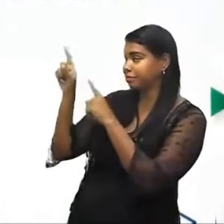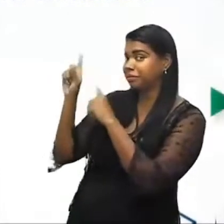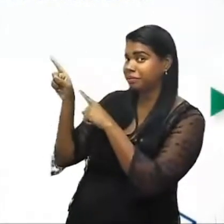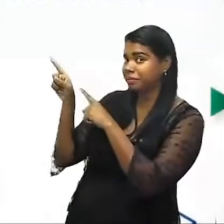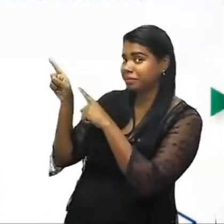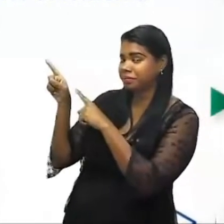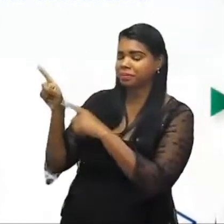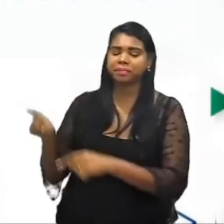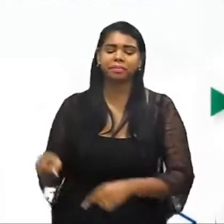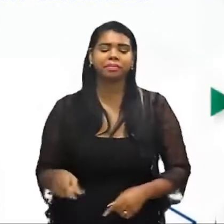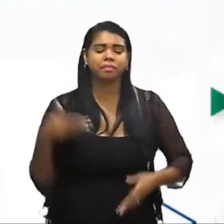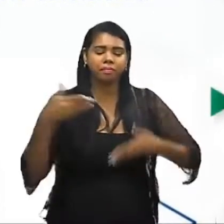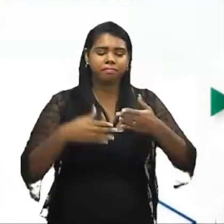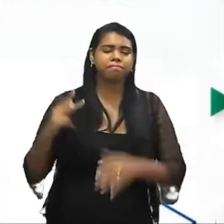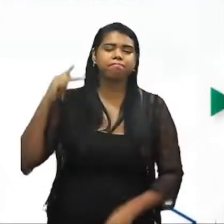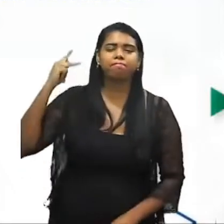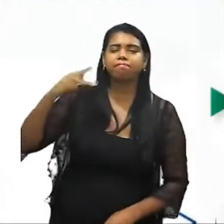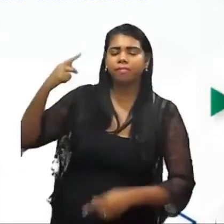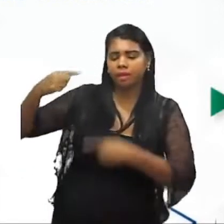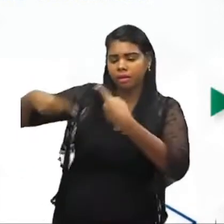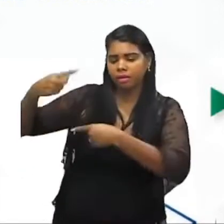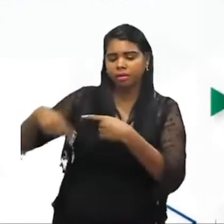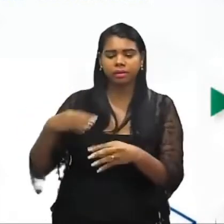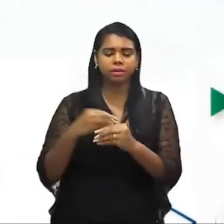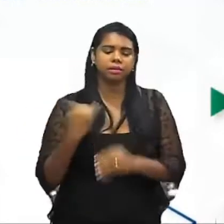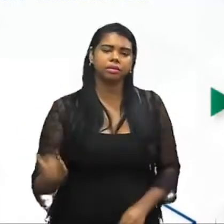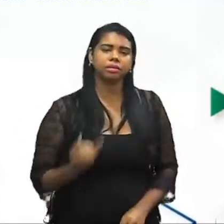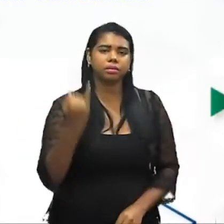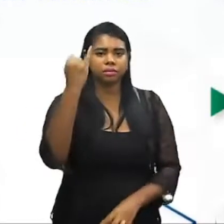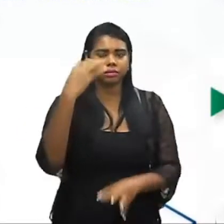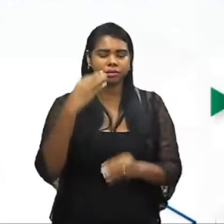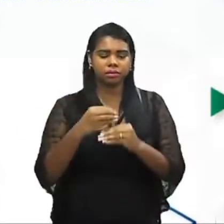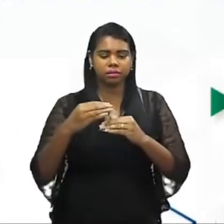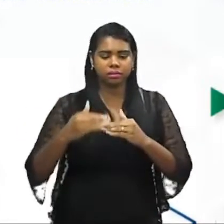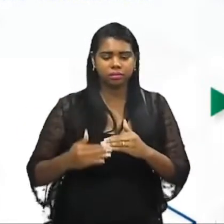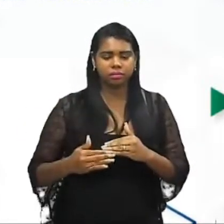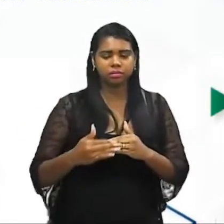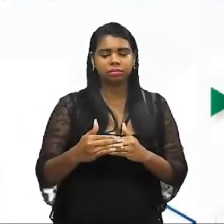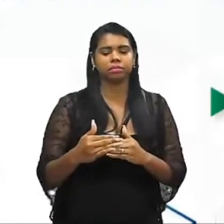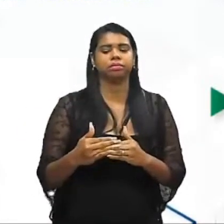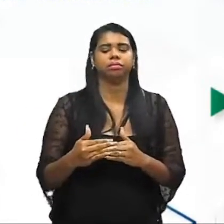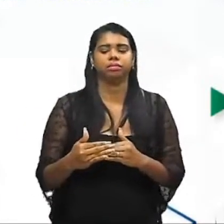participou ativamente da política, se tornando uma figura importante no processo de